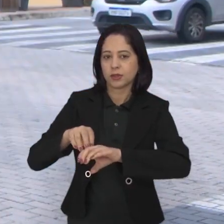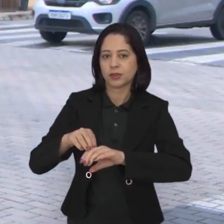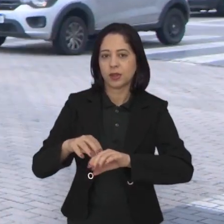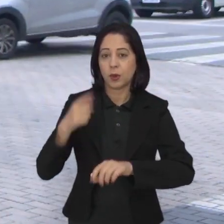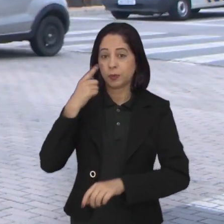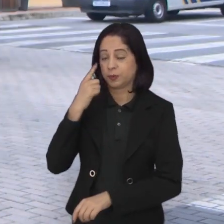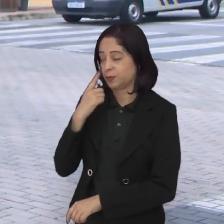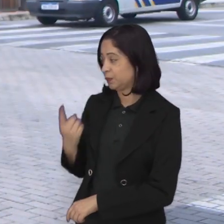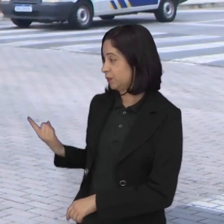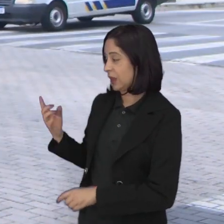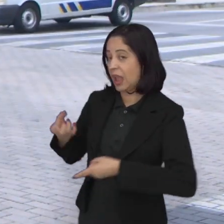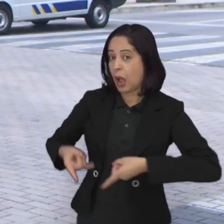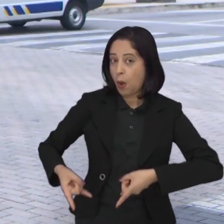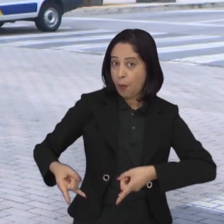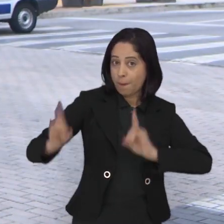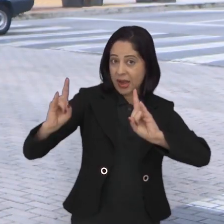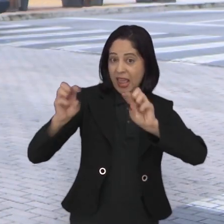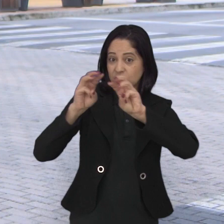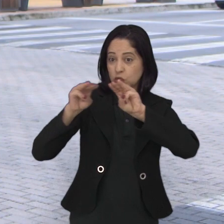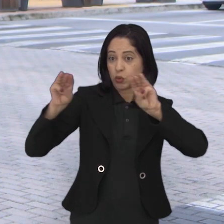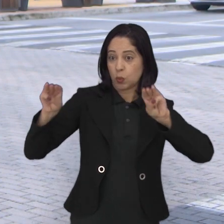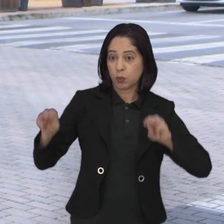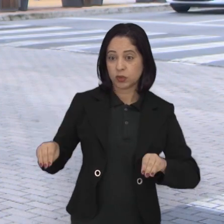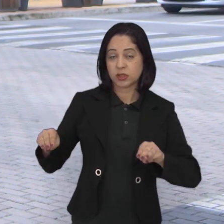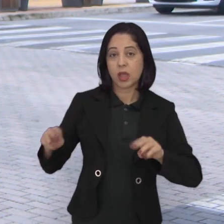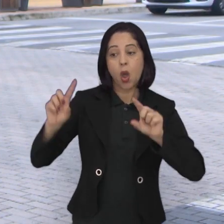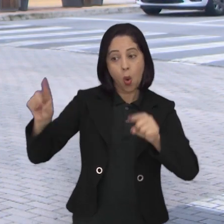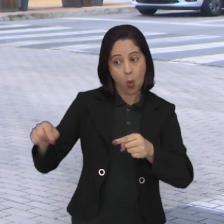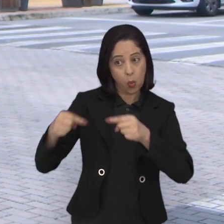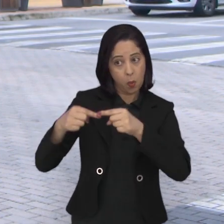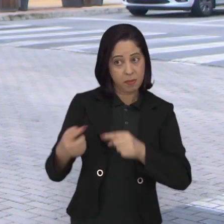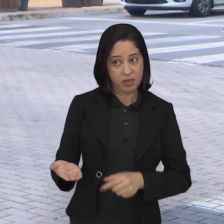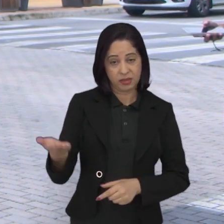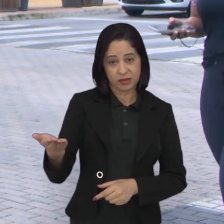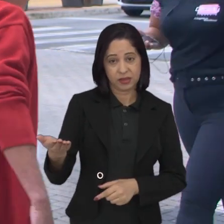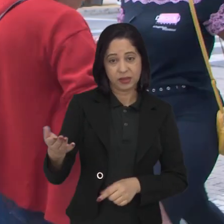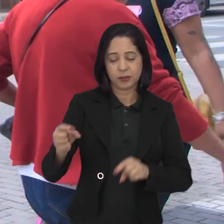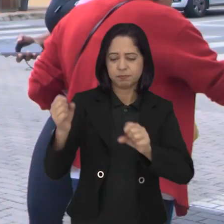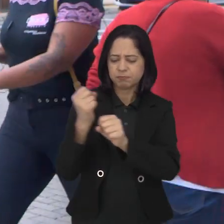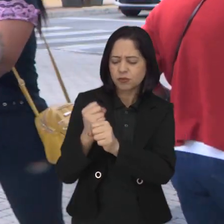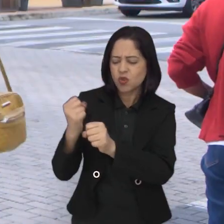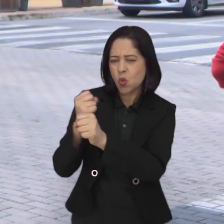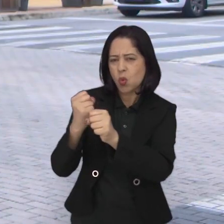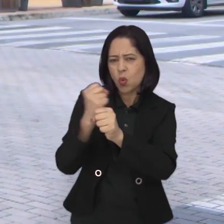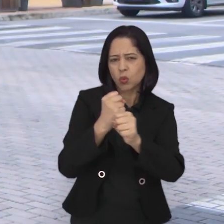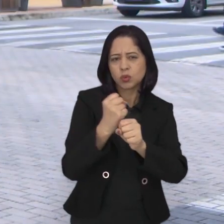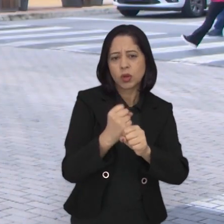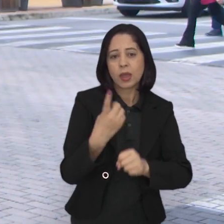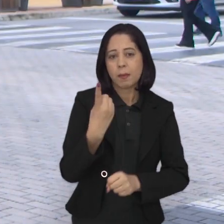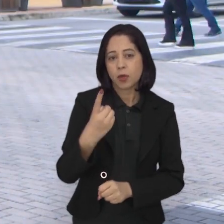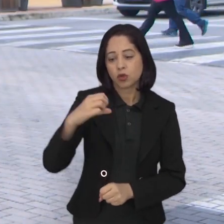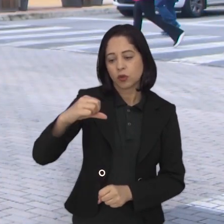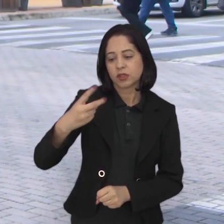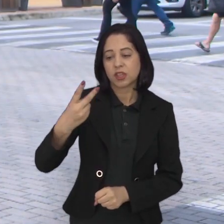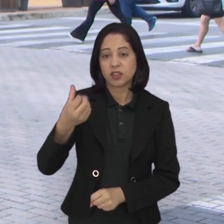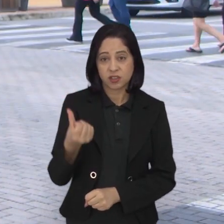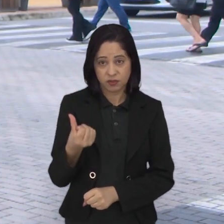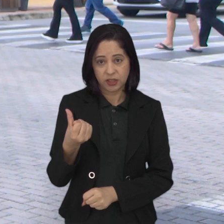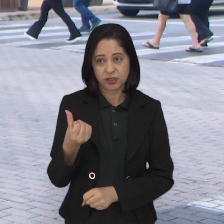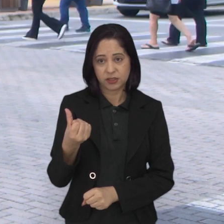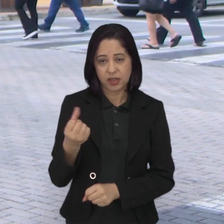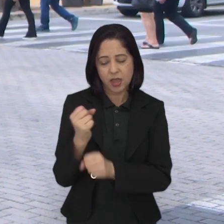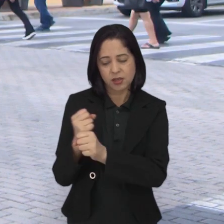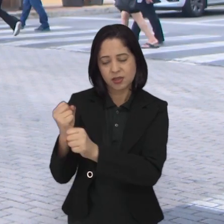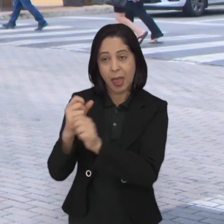Museu Municipal faz parte da história de João Cursino em São José. A construção foi inaugurada em 1926 como Câmara